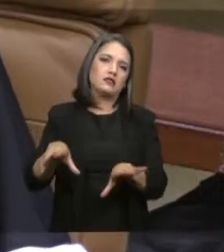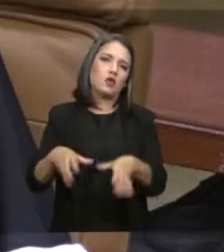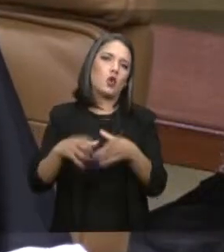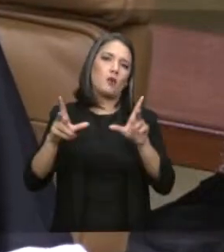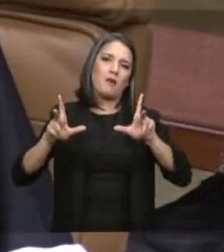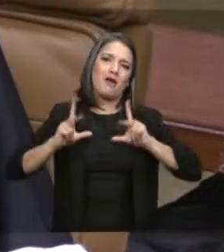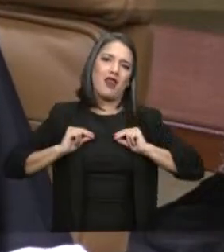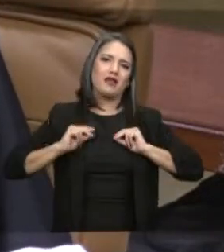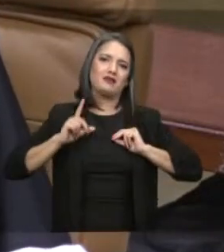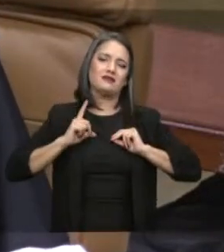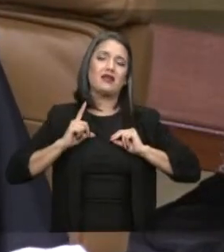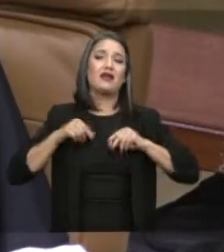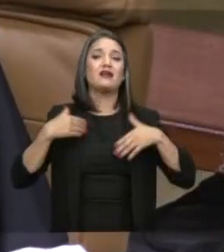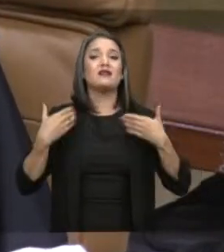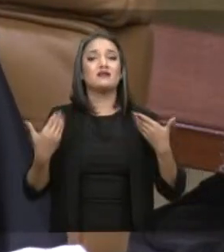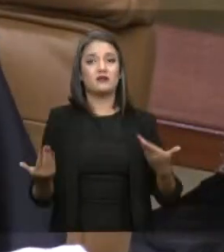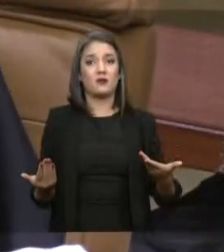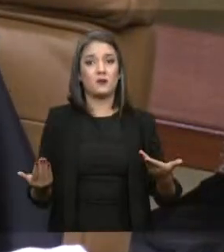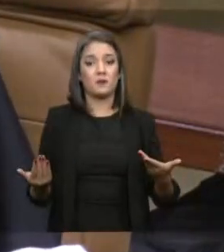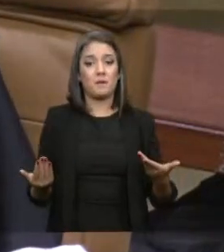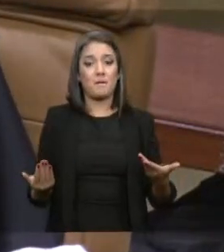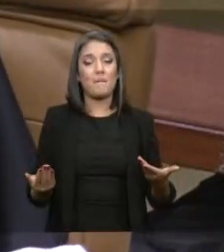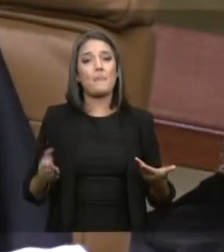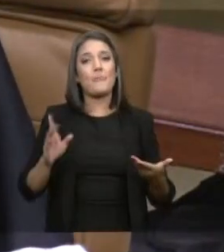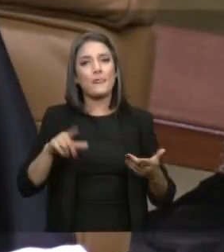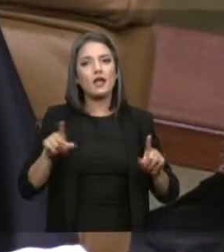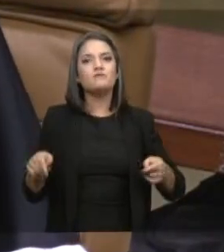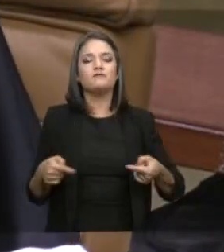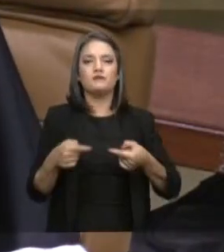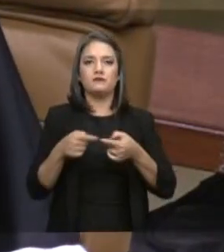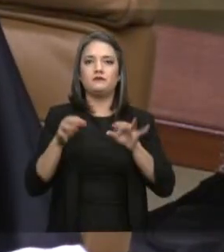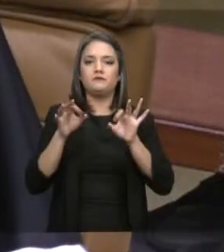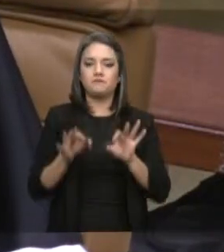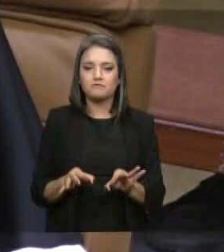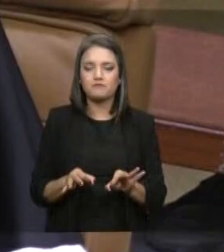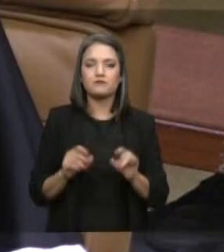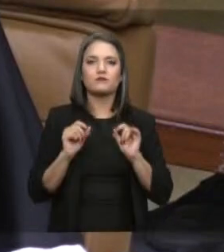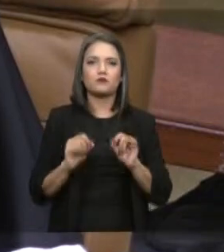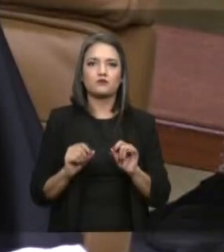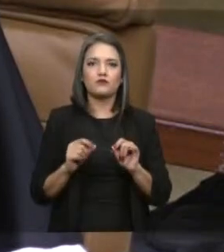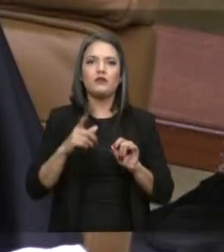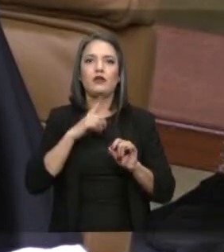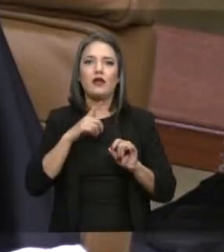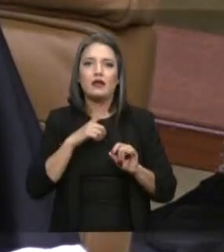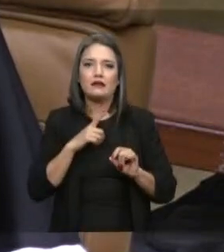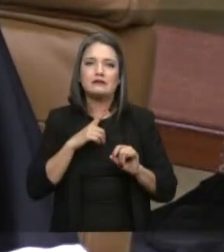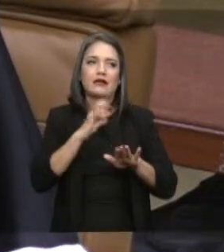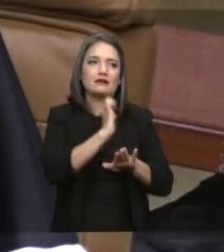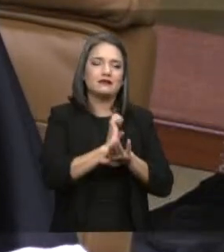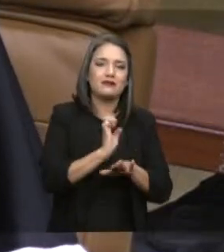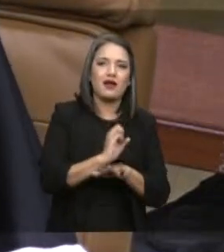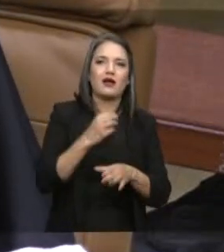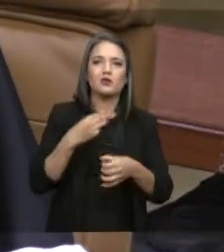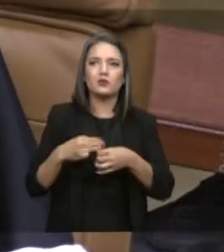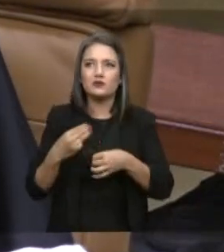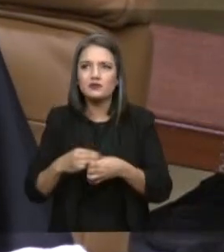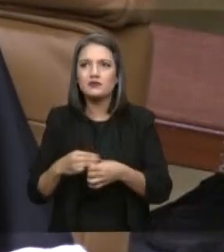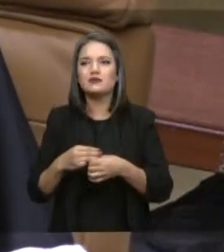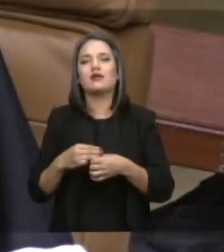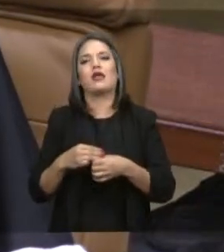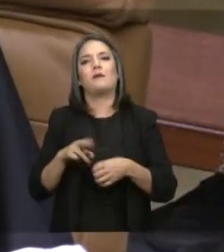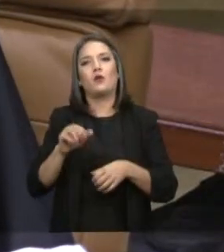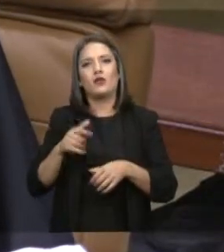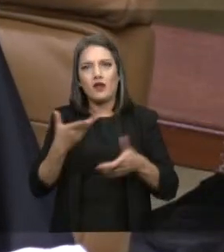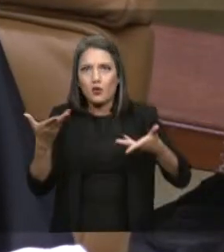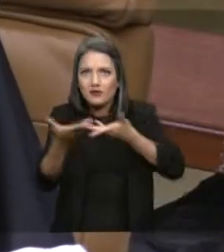tenho que esse destino é coerente com a interpretação do federalismo cooperativo que aportam